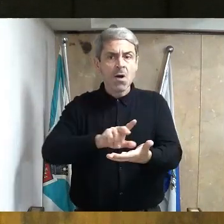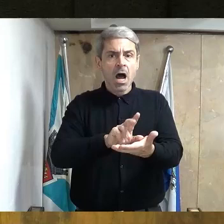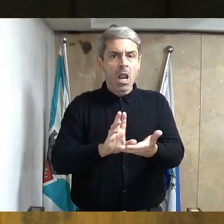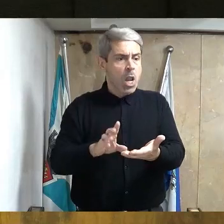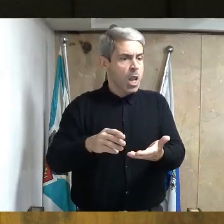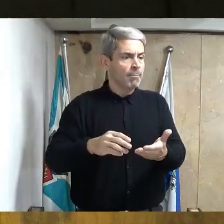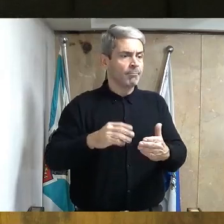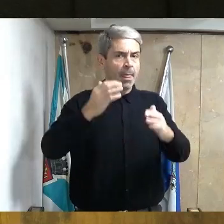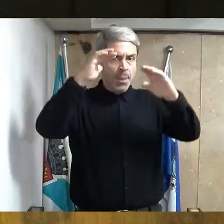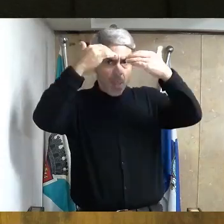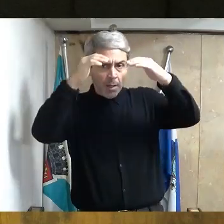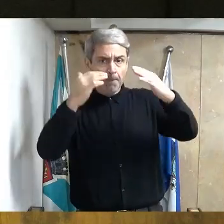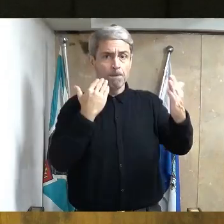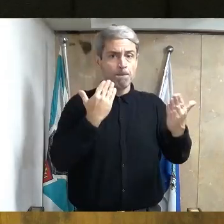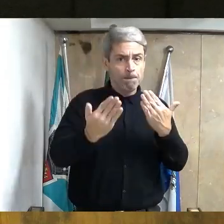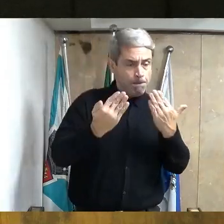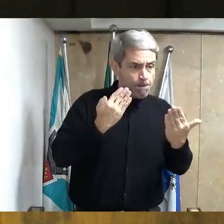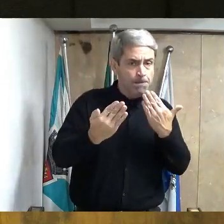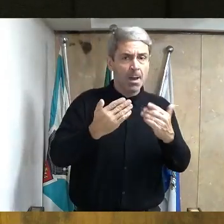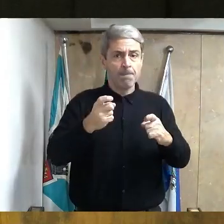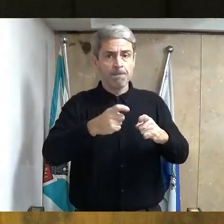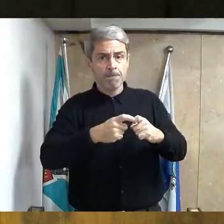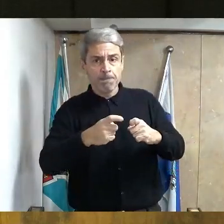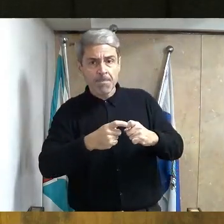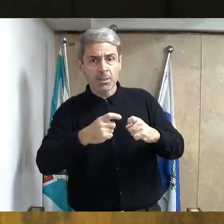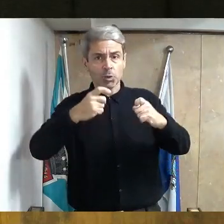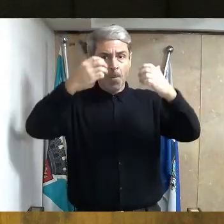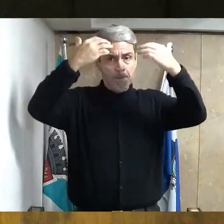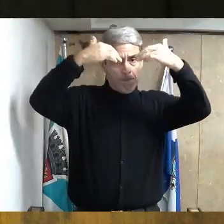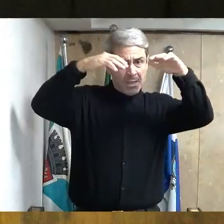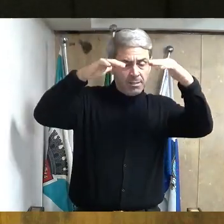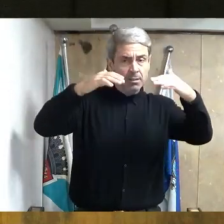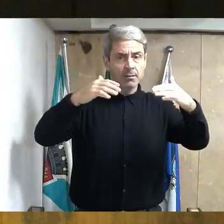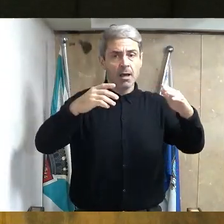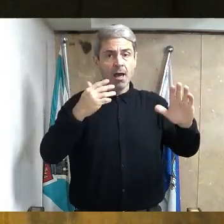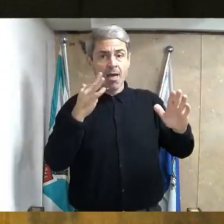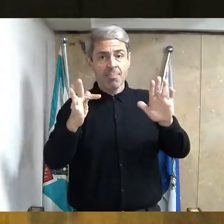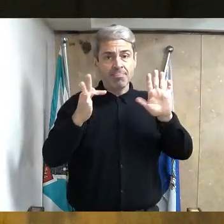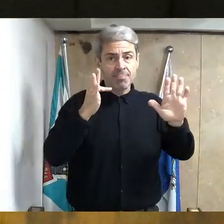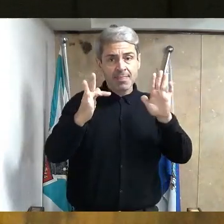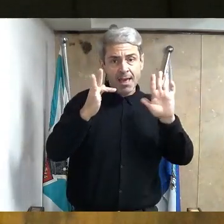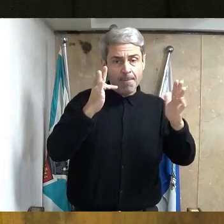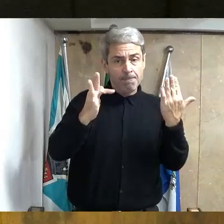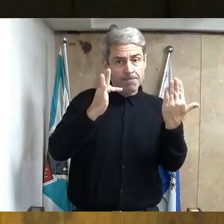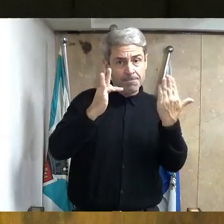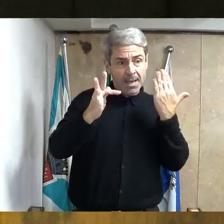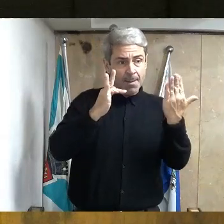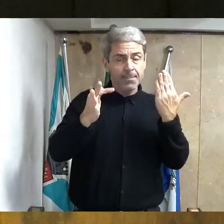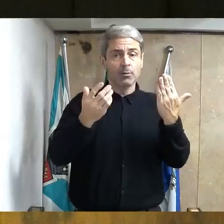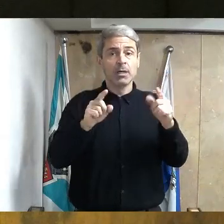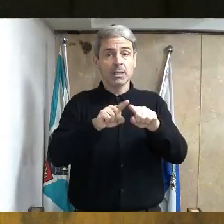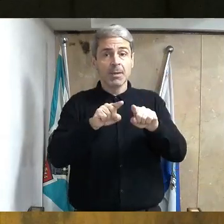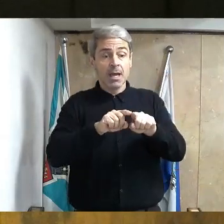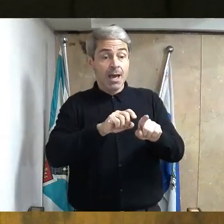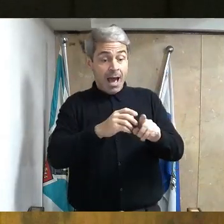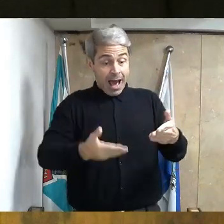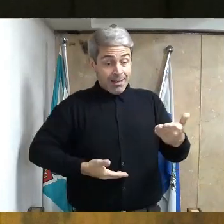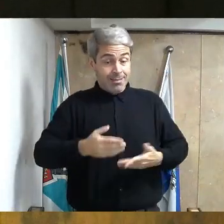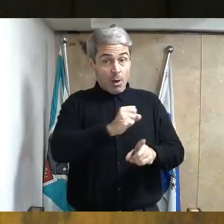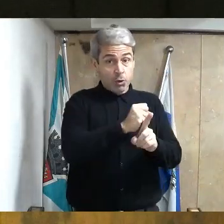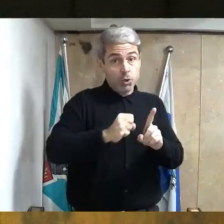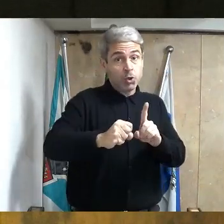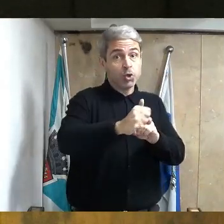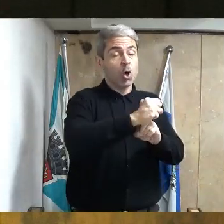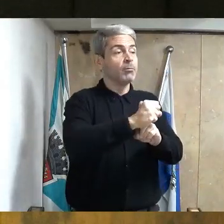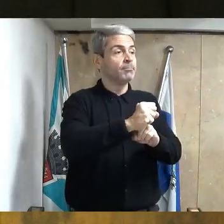neurologista, psicólogo, médico, psiquiatra, terapeuta ocupacional e assistente social,